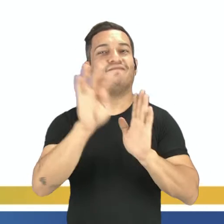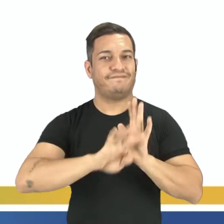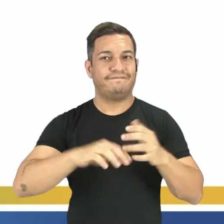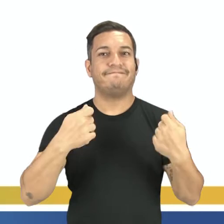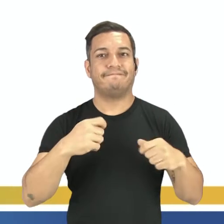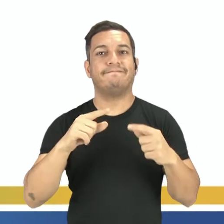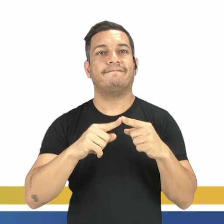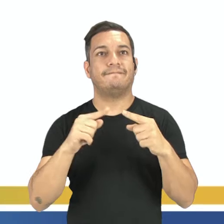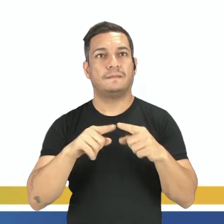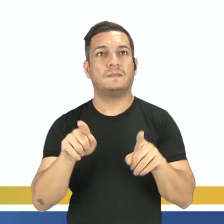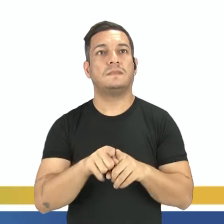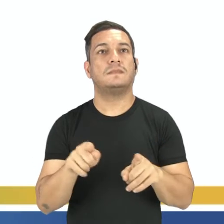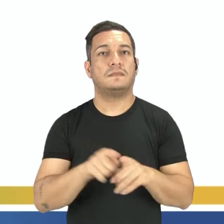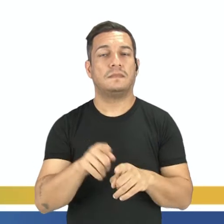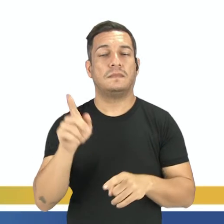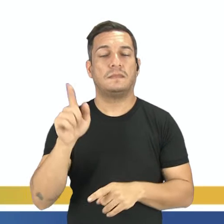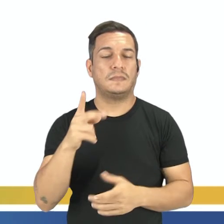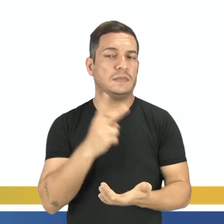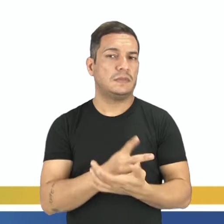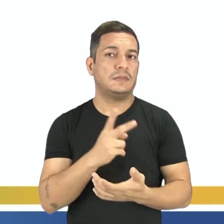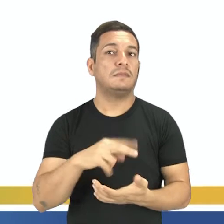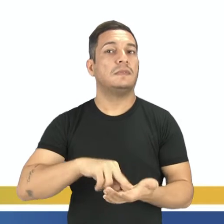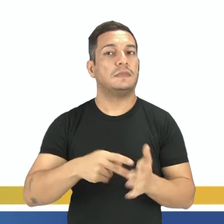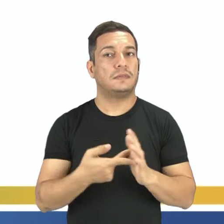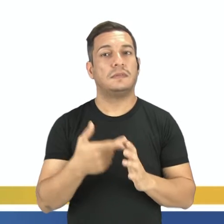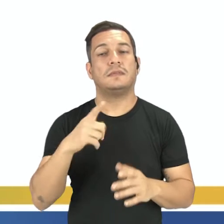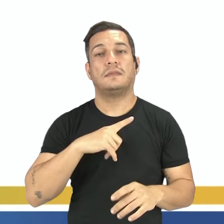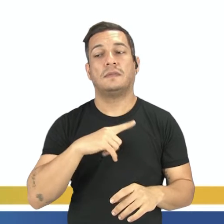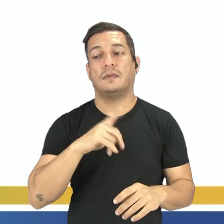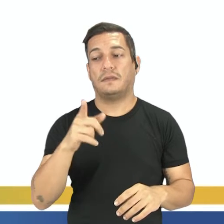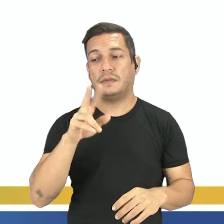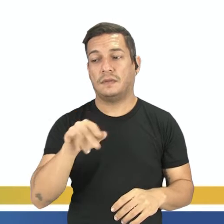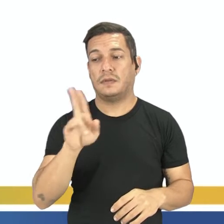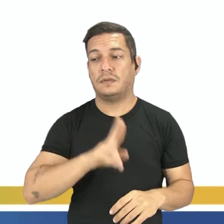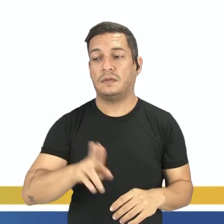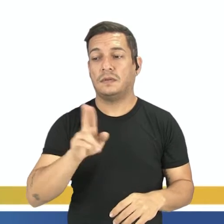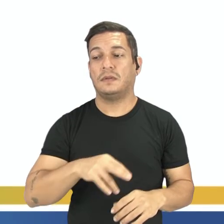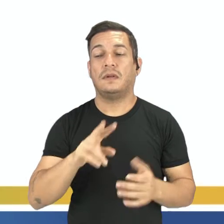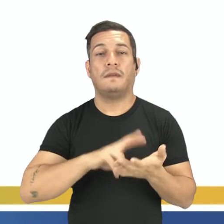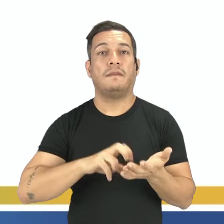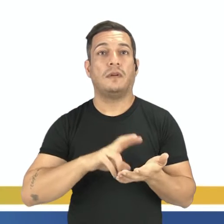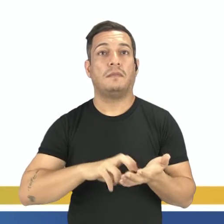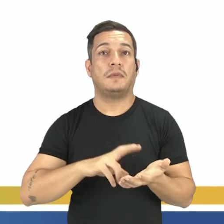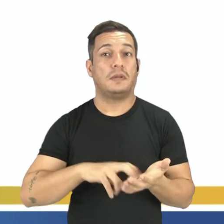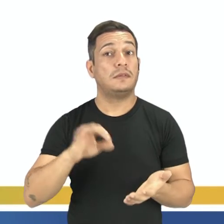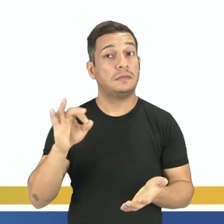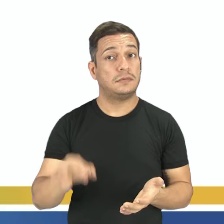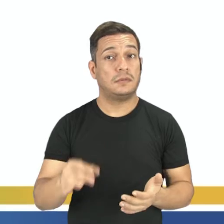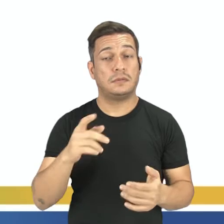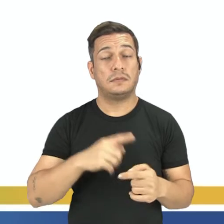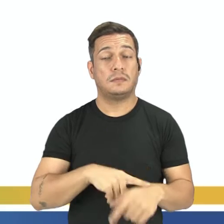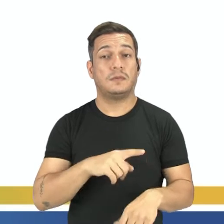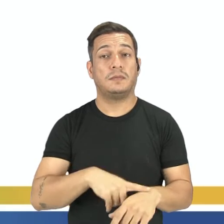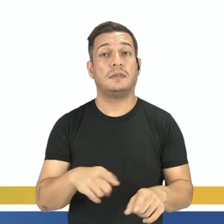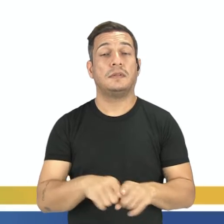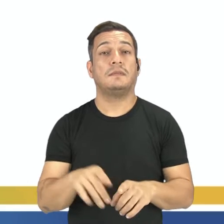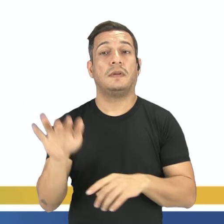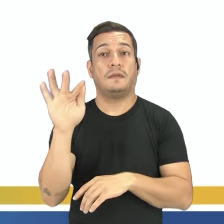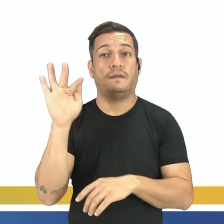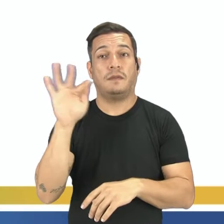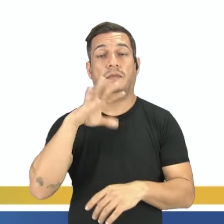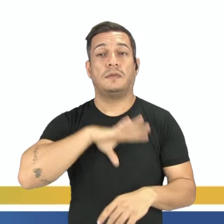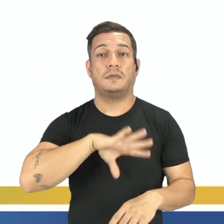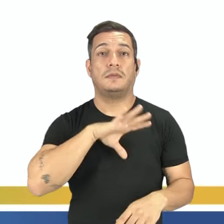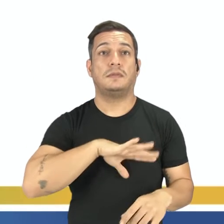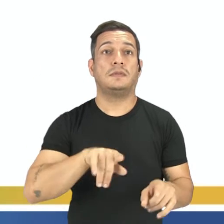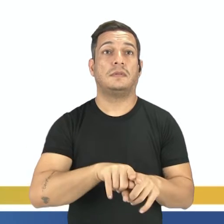ter conexão, mas ele precisa fazer sentido. E aí você vai usar exatamente o vocabulário adequado naquele momento, formal, né, da língua